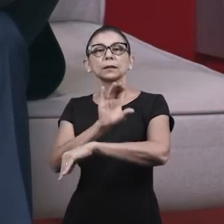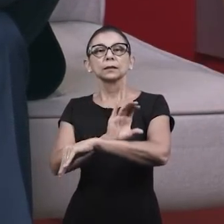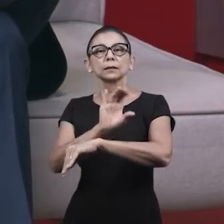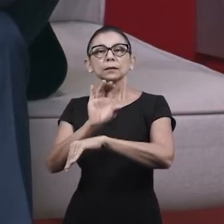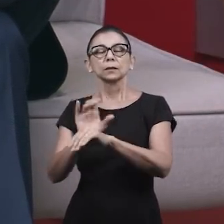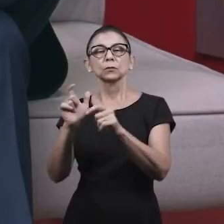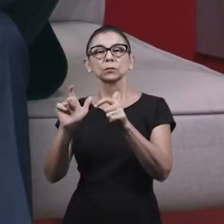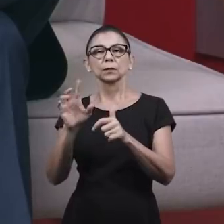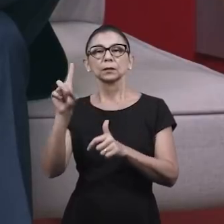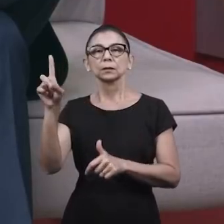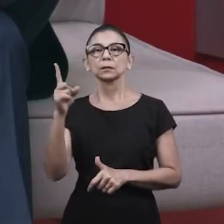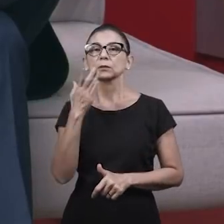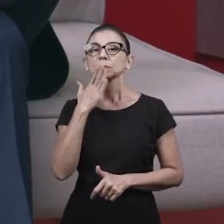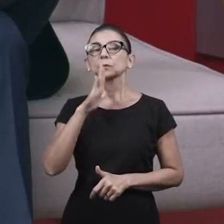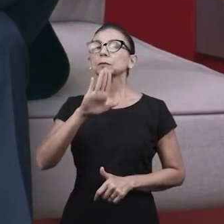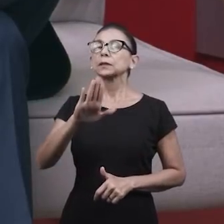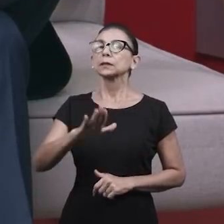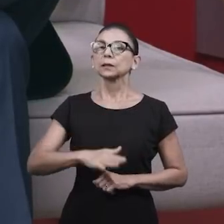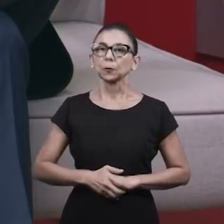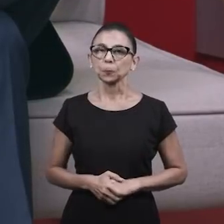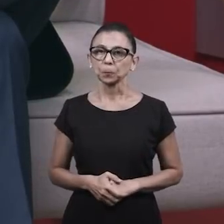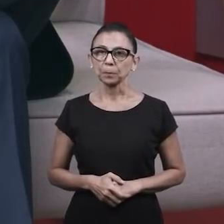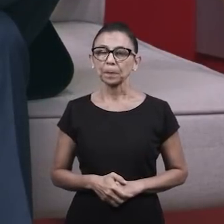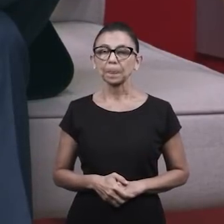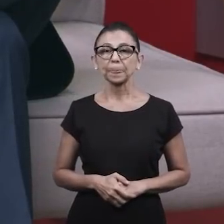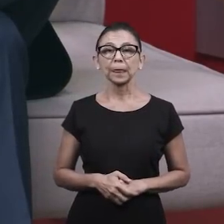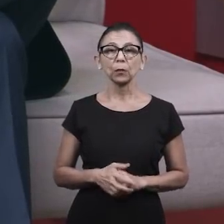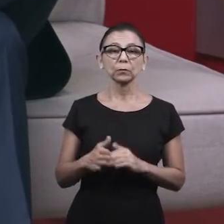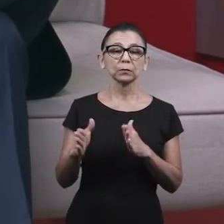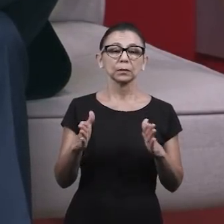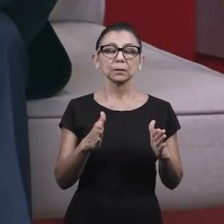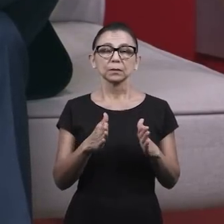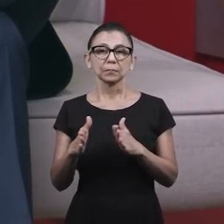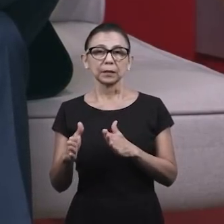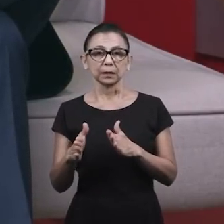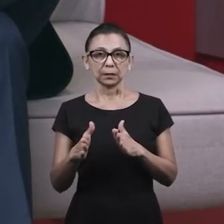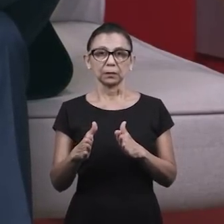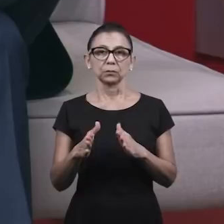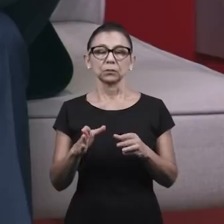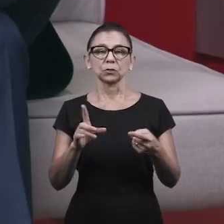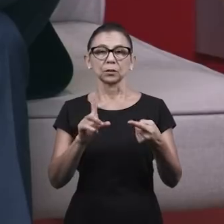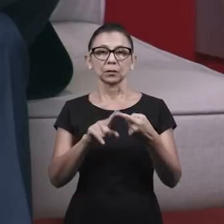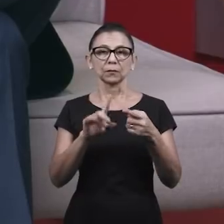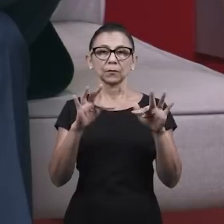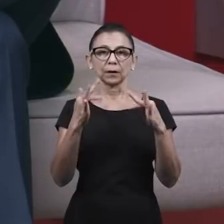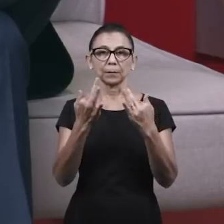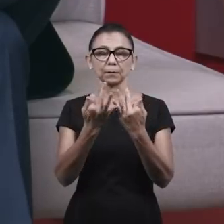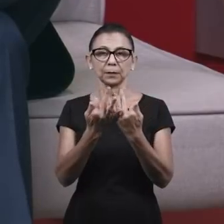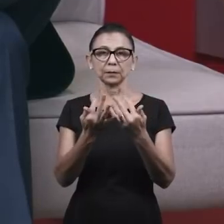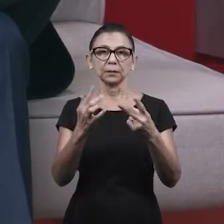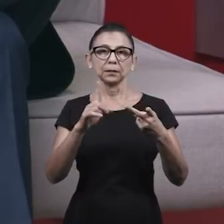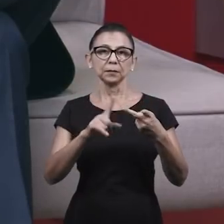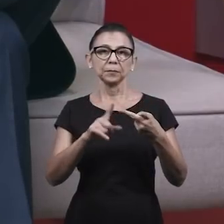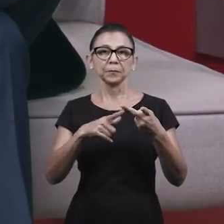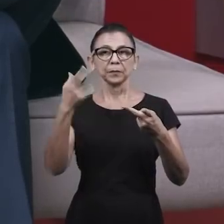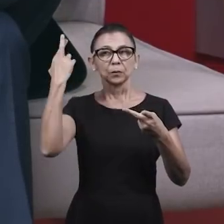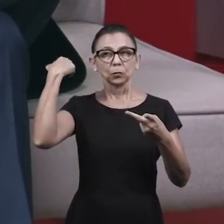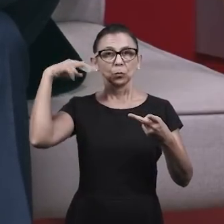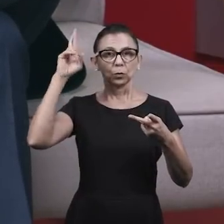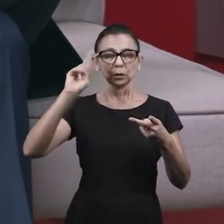anualmente em Jerusalém e que os judeus celebravam lá séculos atrás a saída,